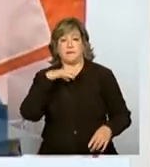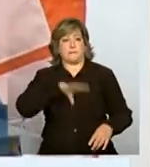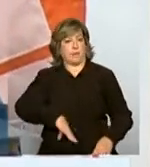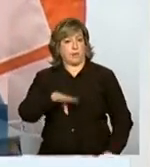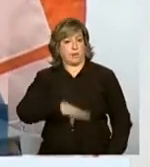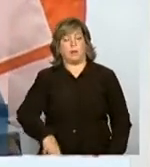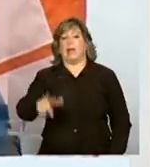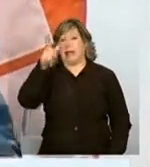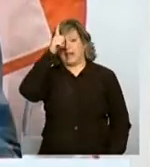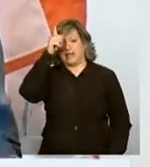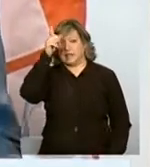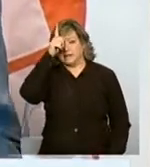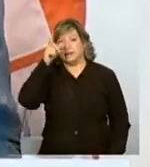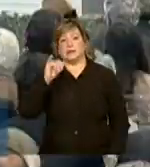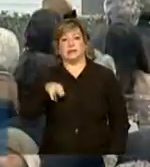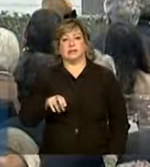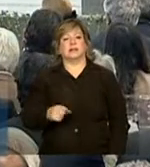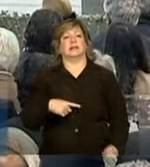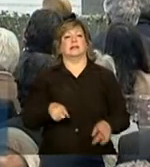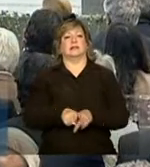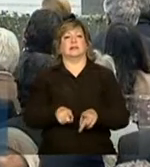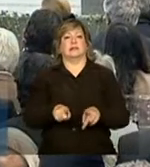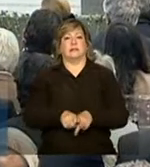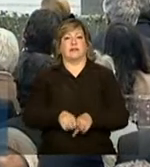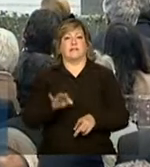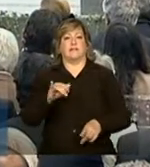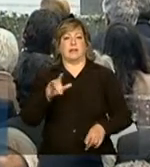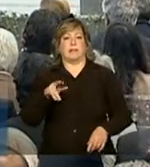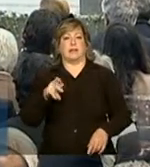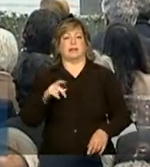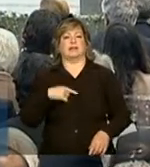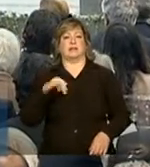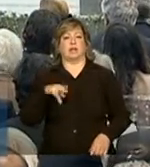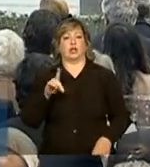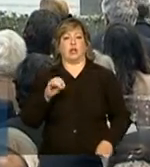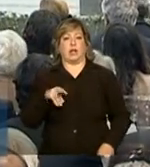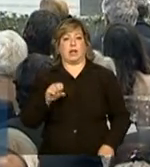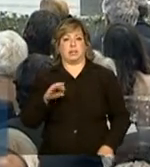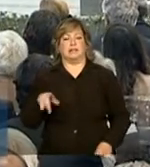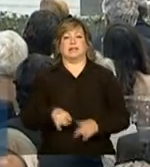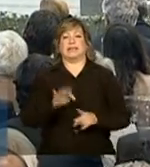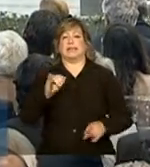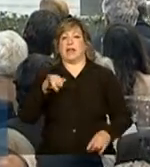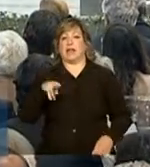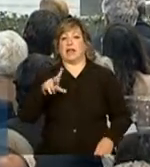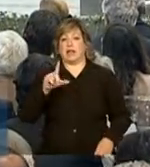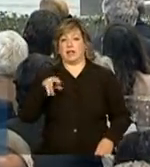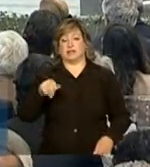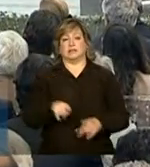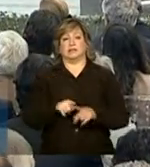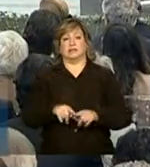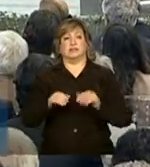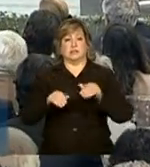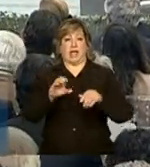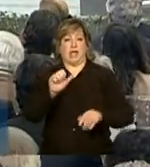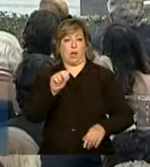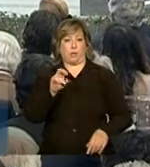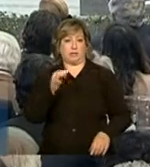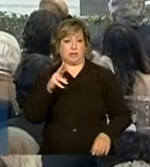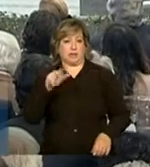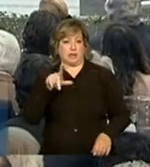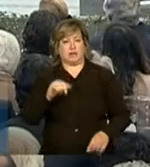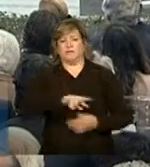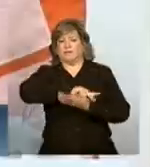Alemanha, Iêmen, Filipinas, Malásia, Indonésia, Tailândia e Austrália.